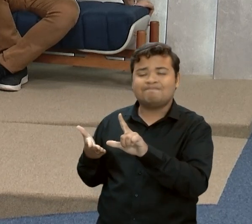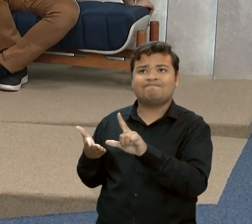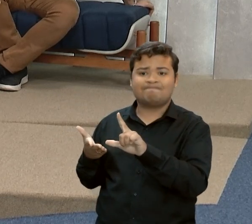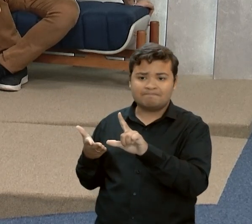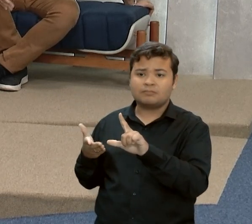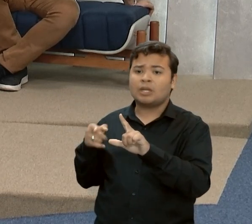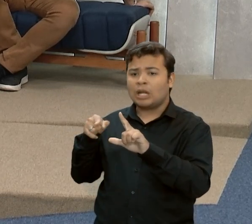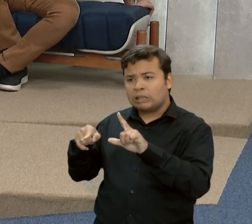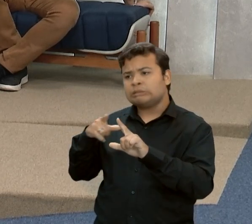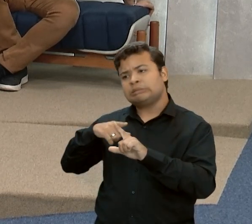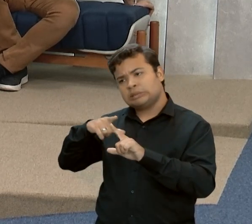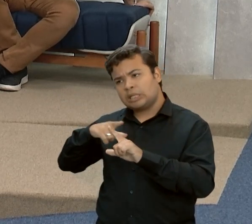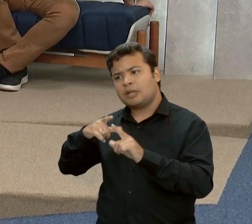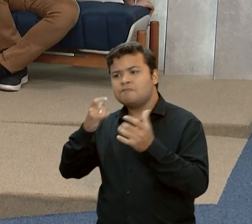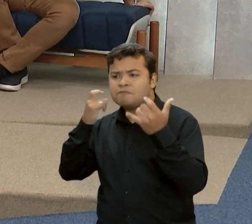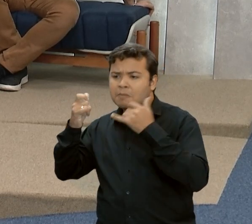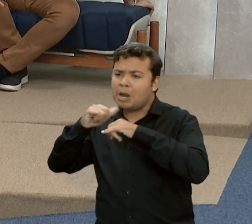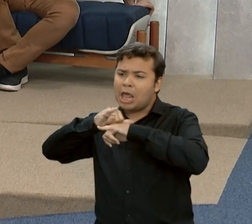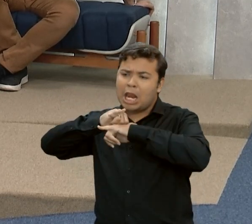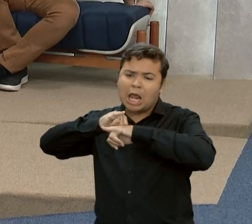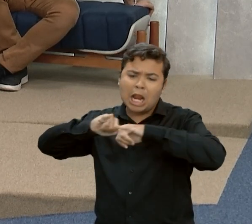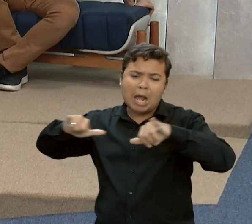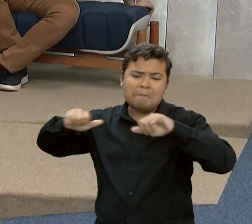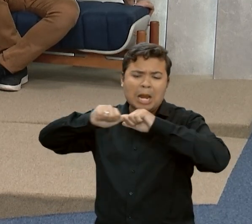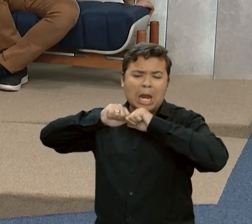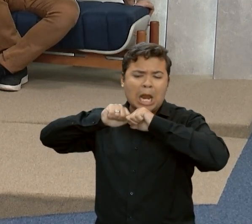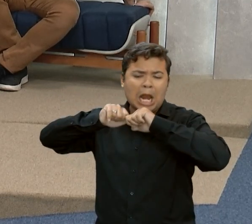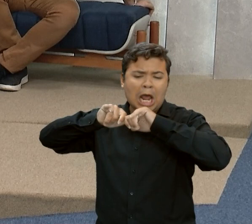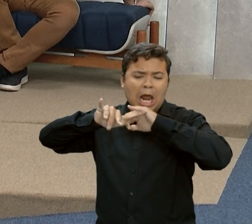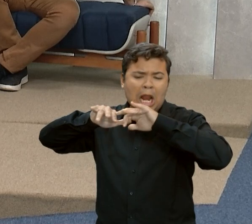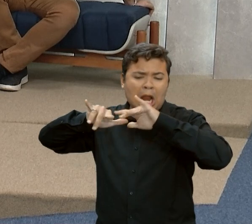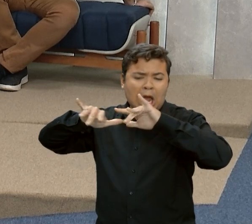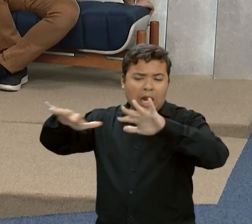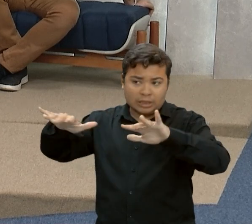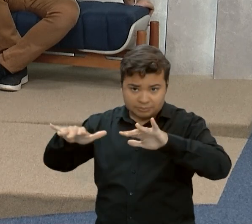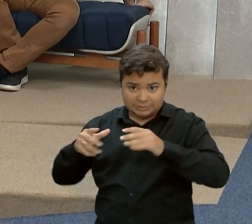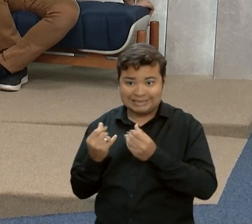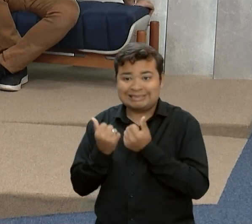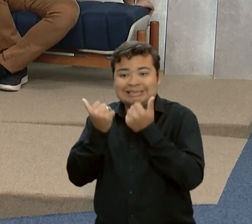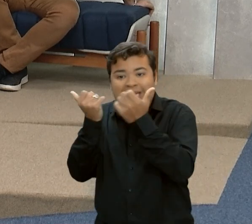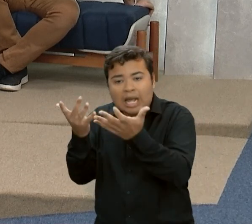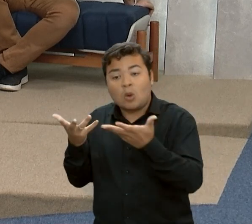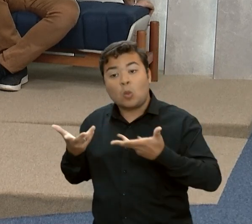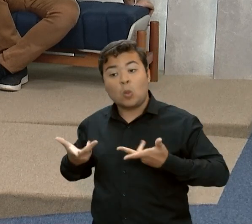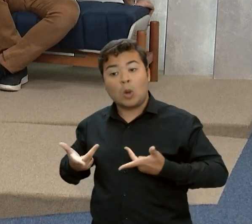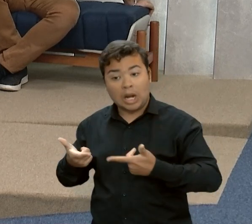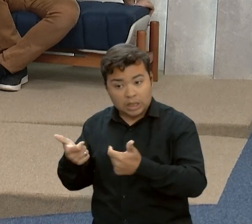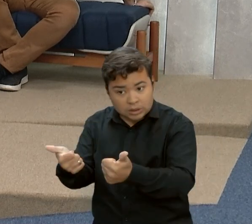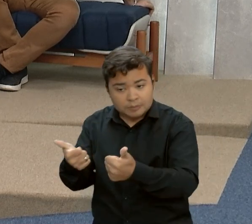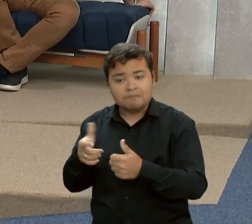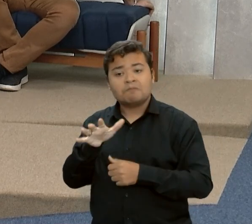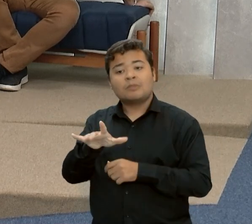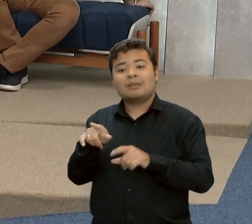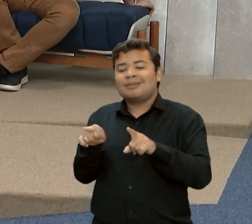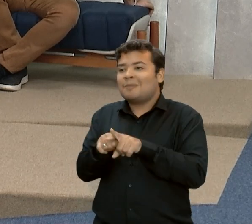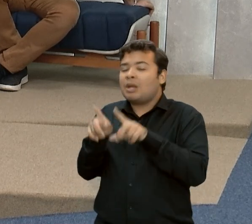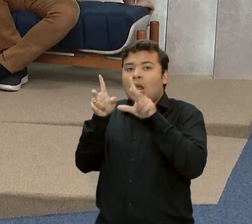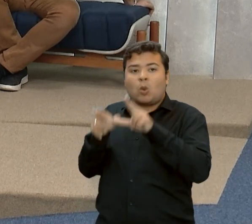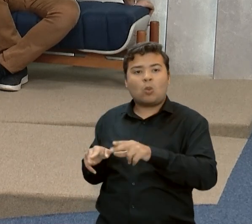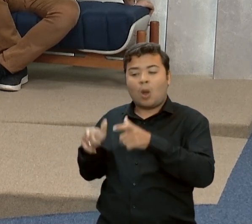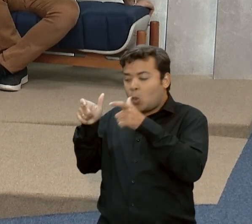uma radiodifusão, né? uma transmissão de conteúdos de qualidade, ela também se torna um laboratório